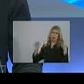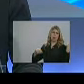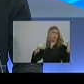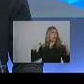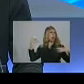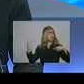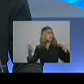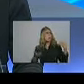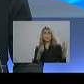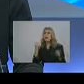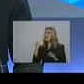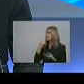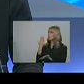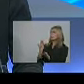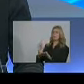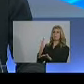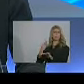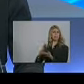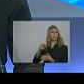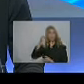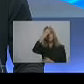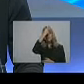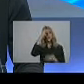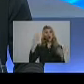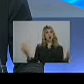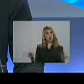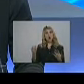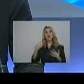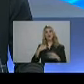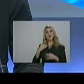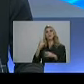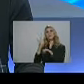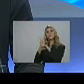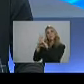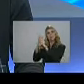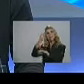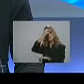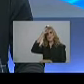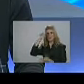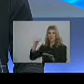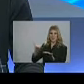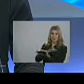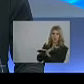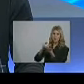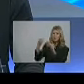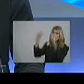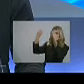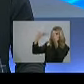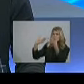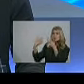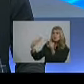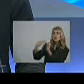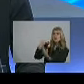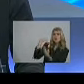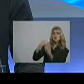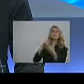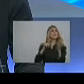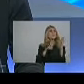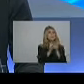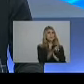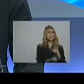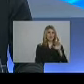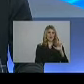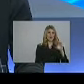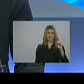que a prefeitura não tinha nada a ver com isso. Eu procurei o ex-prefeito de Nova York, Rudolfo Giuliani, para me assessorar com ele. Procurei o Rodrigo Pimentel,